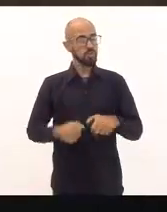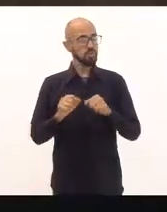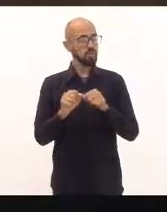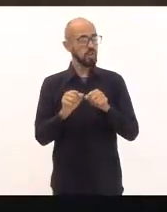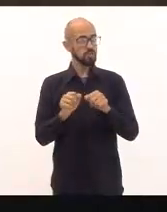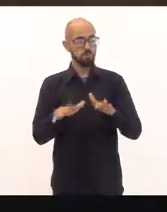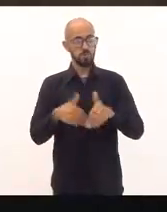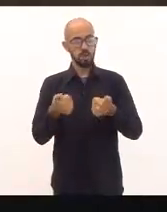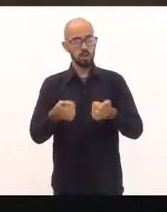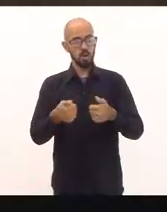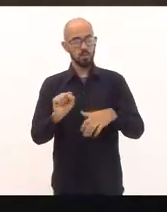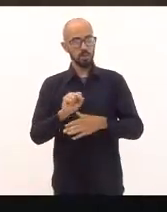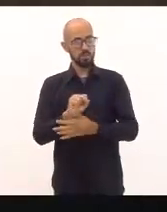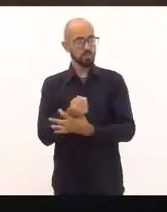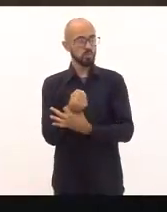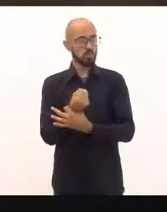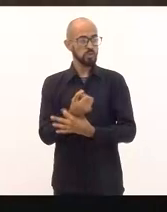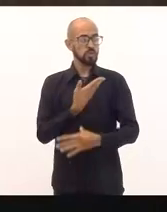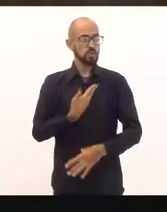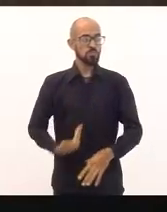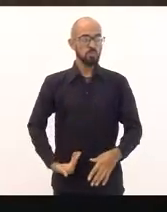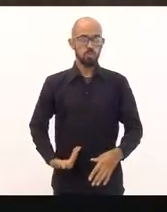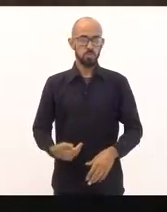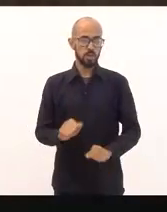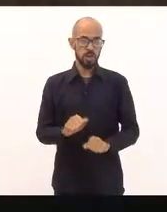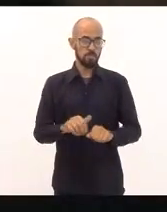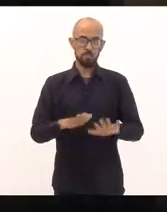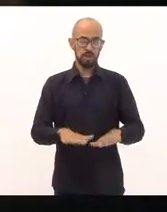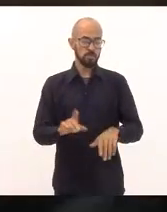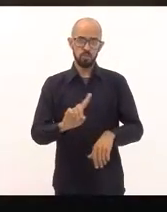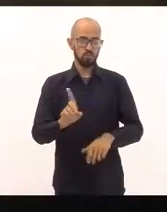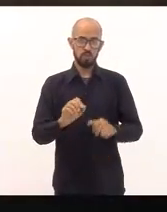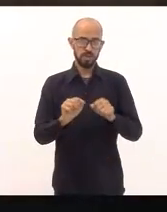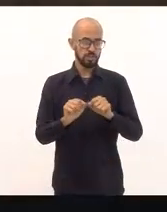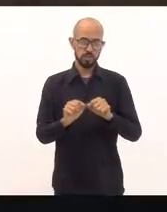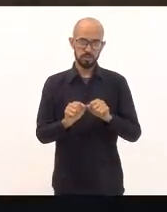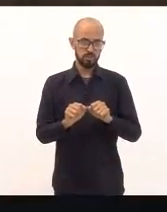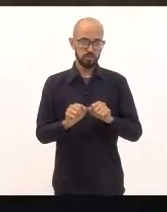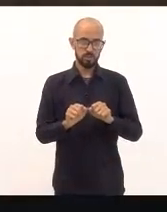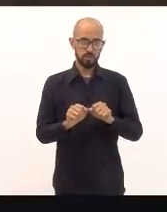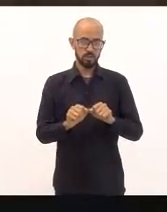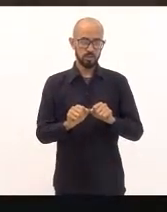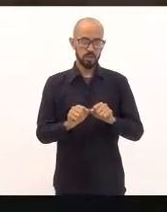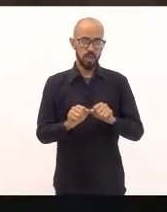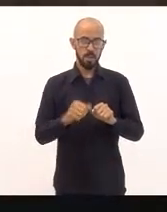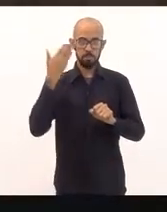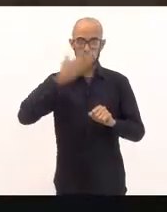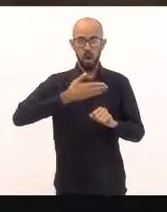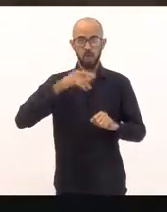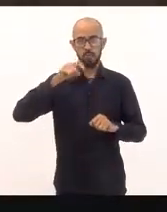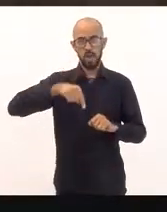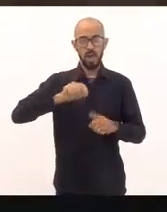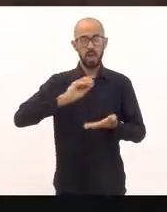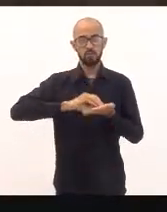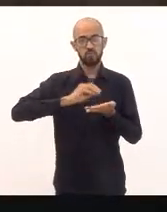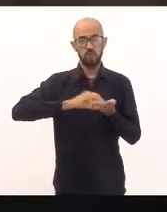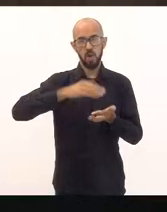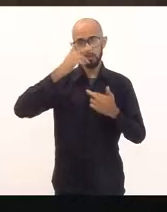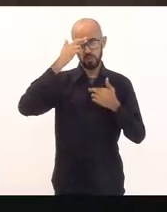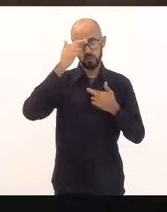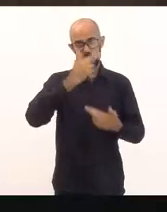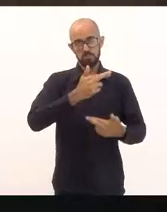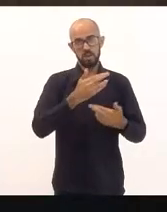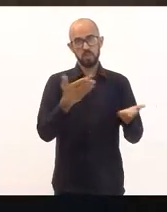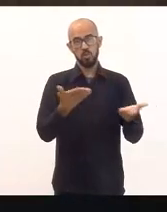segurança pública. Não faz não, governador. O que o senhor fez aqui foi mostrar o seu desrespeito e